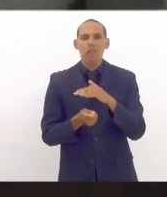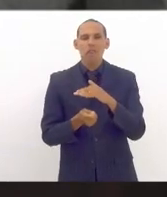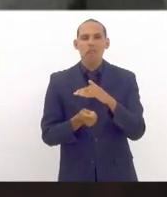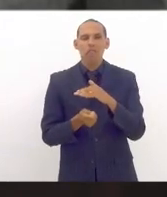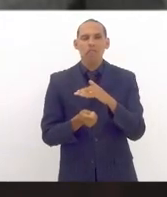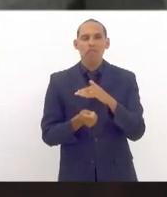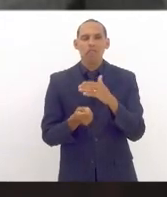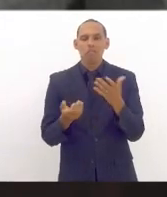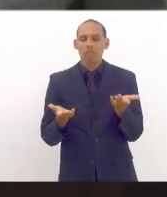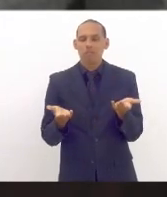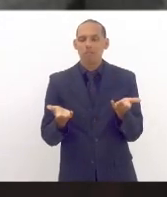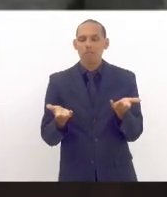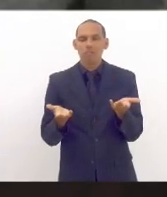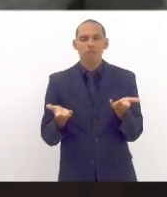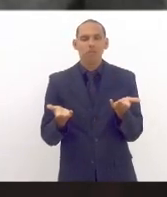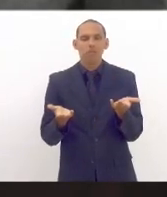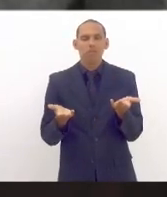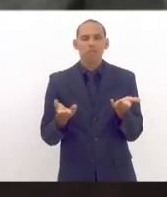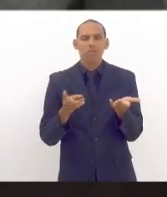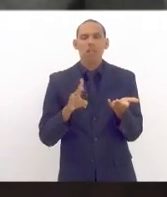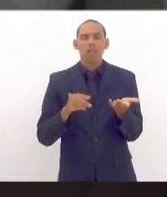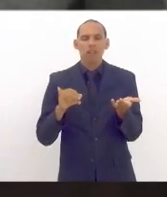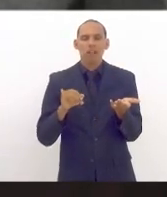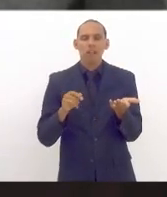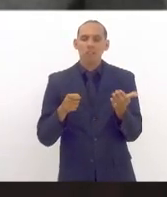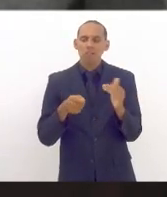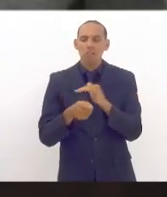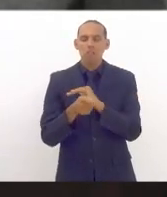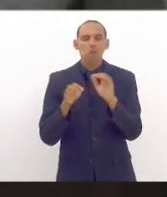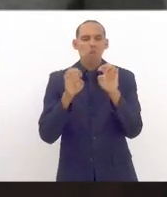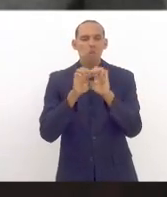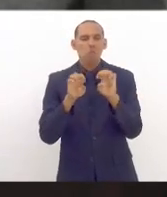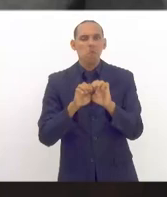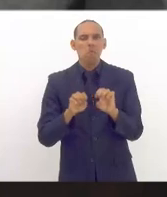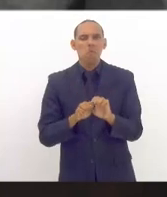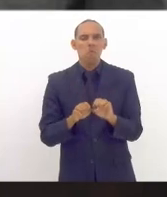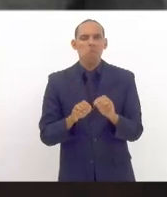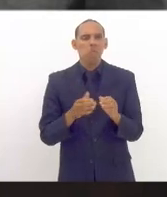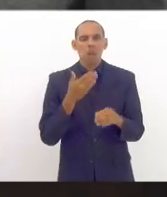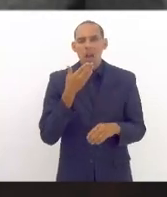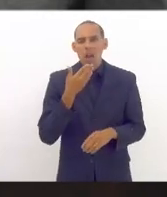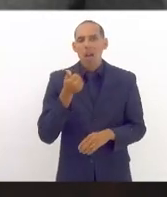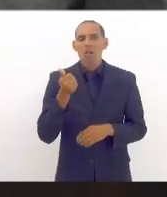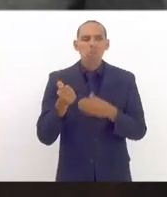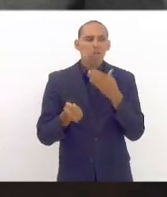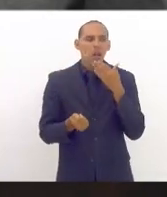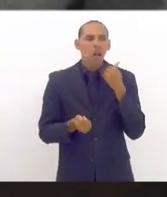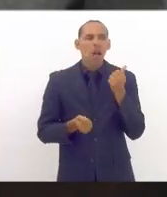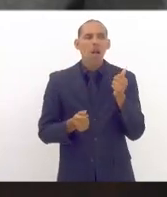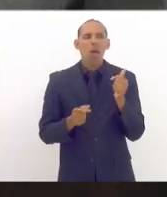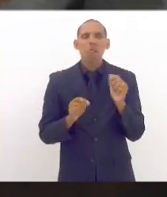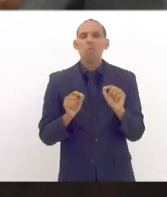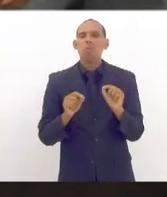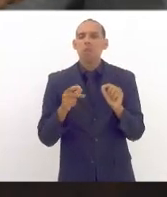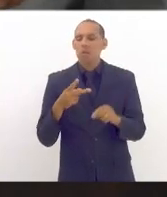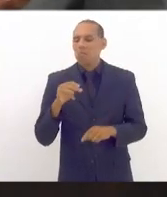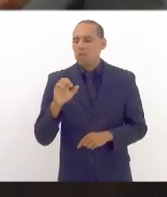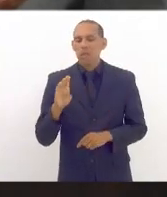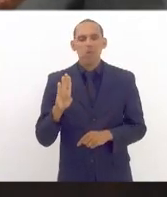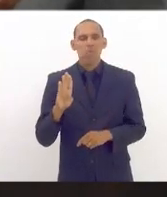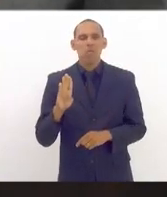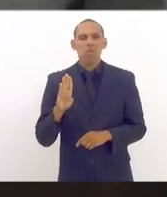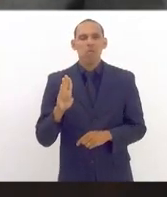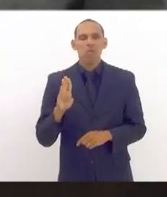iriam para ser investimentos estruturantes melhorar por exemplo o PIB do nosso